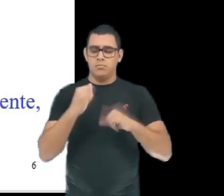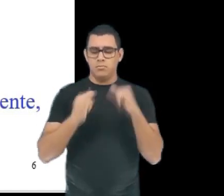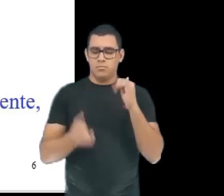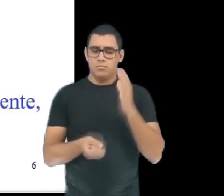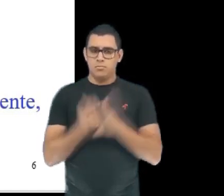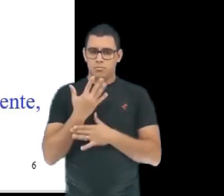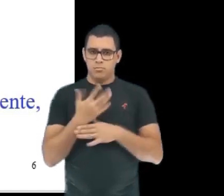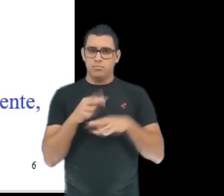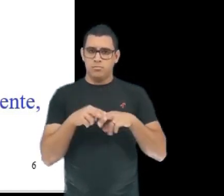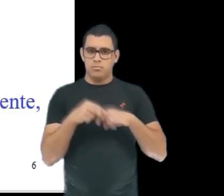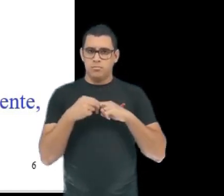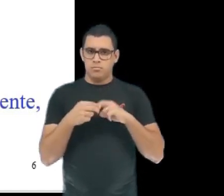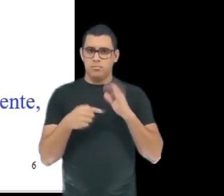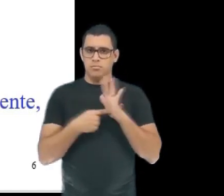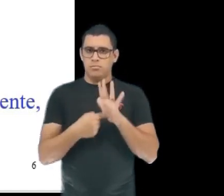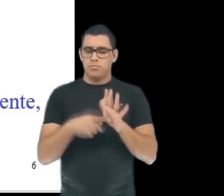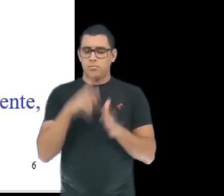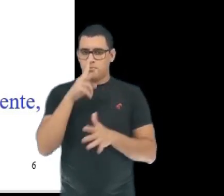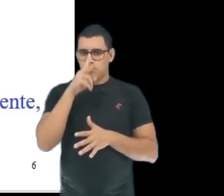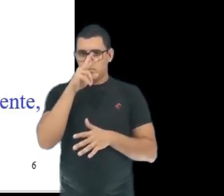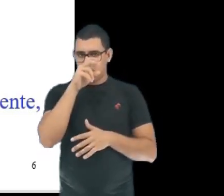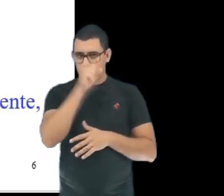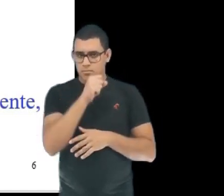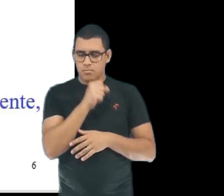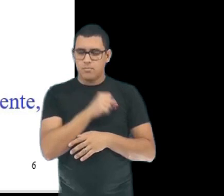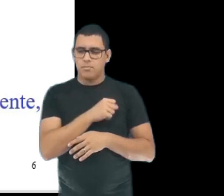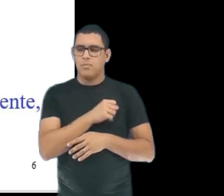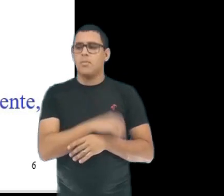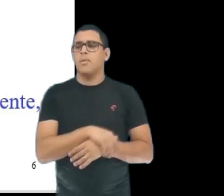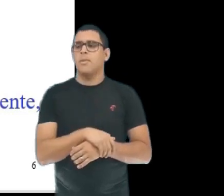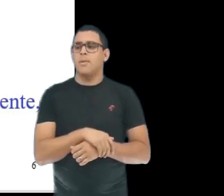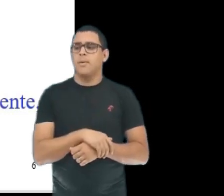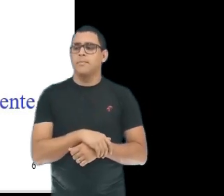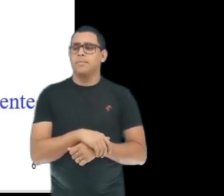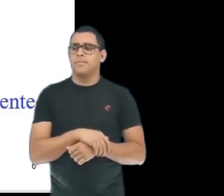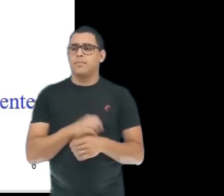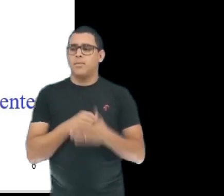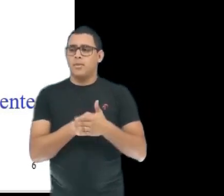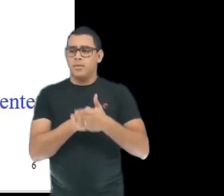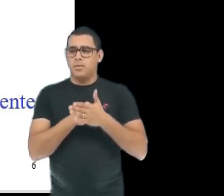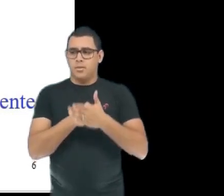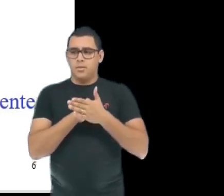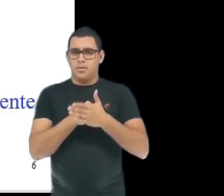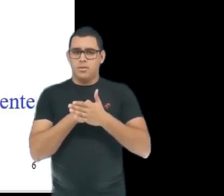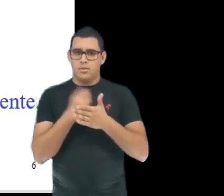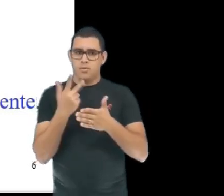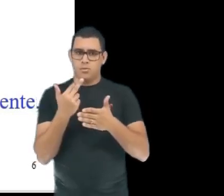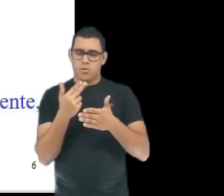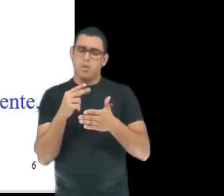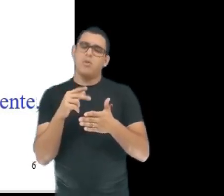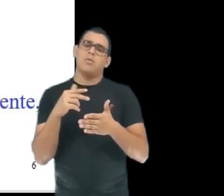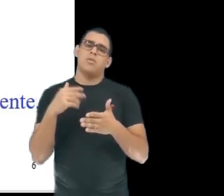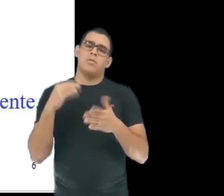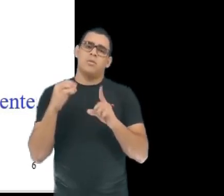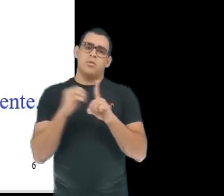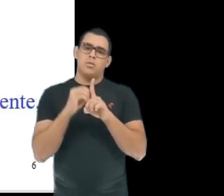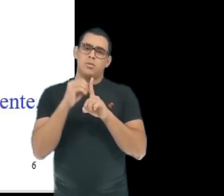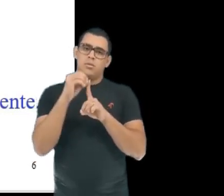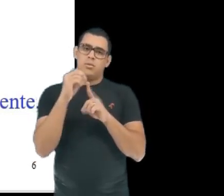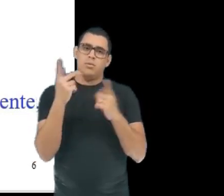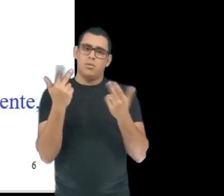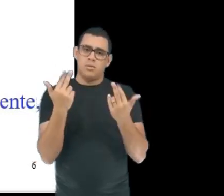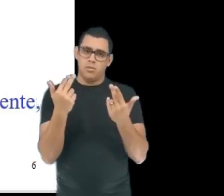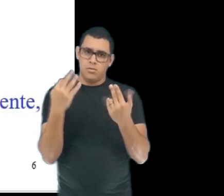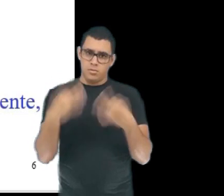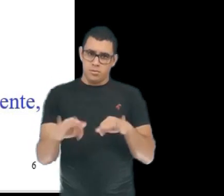reação química é realizada a pressão e temperatura constante, certo? As condições normais de temperatura. O que